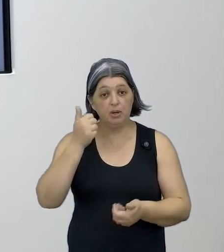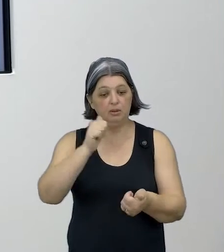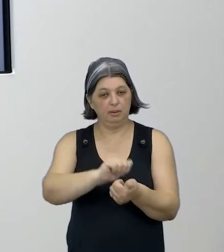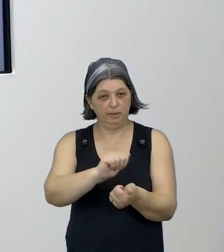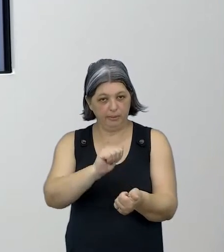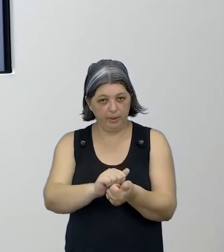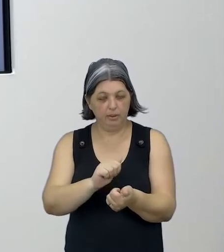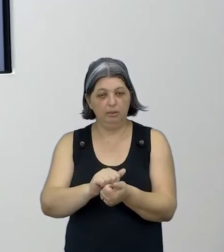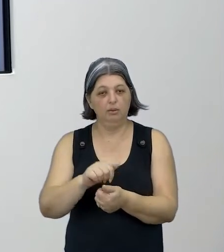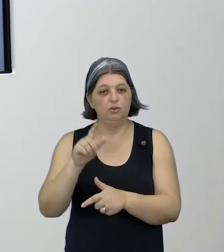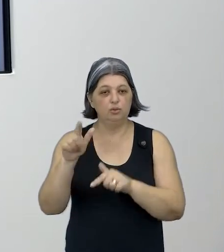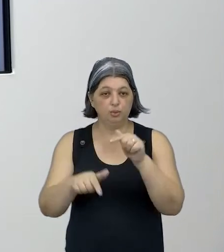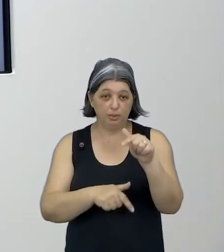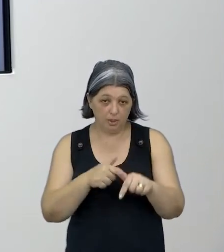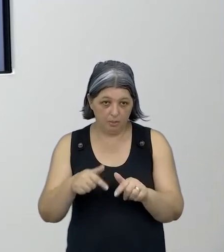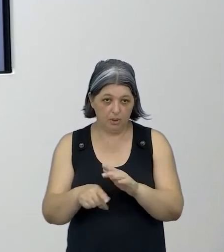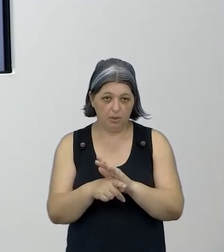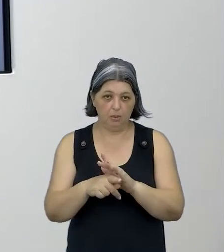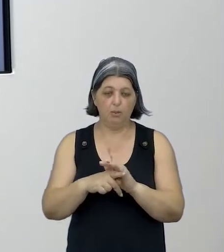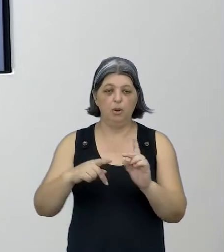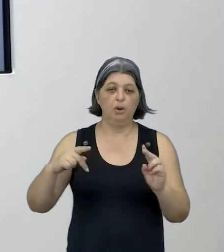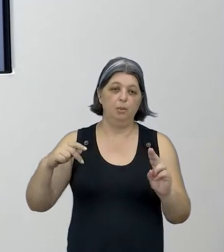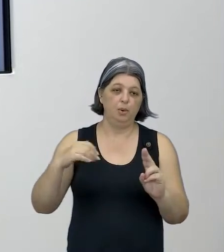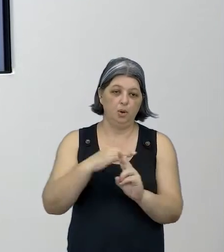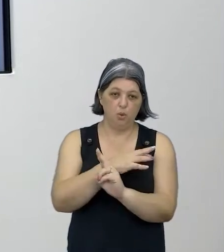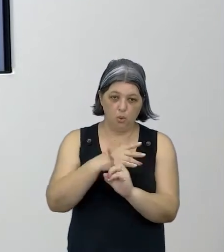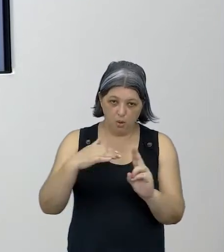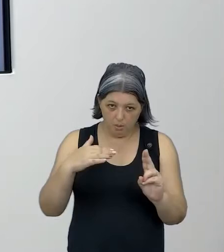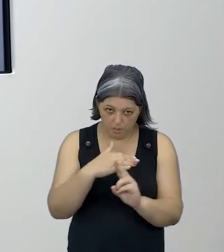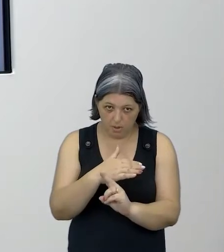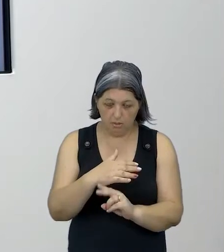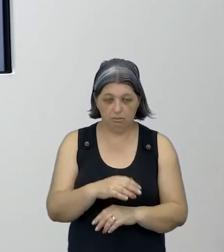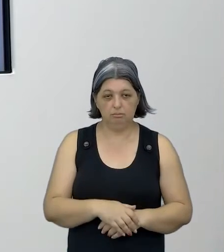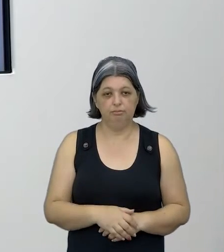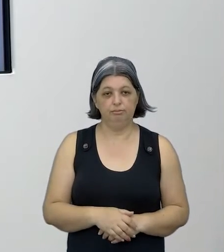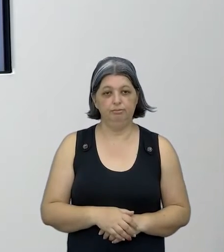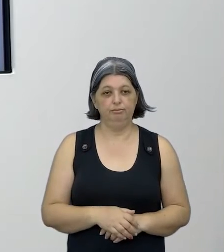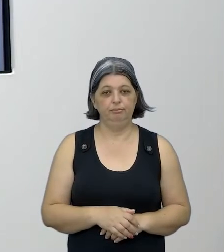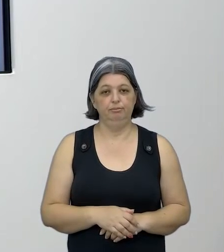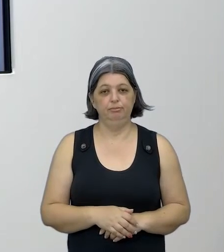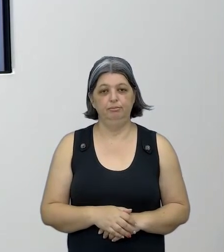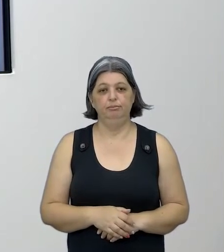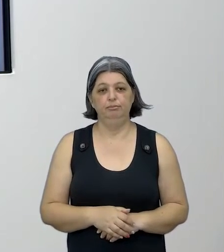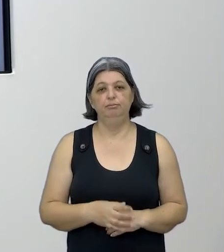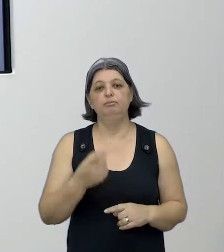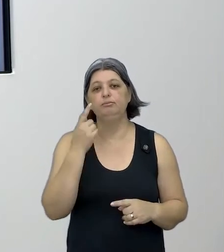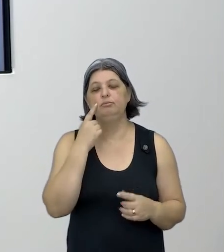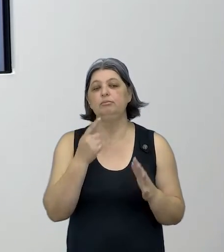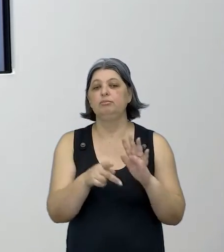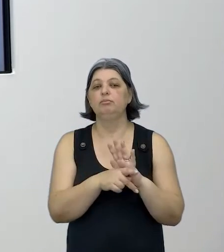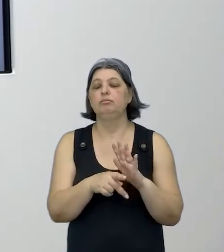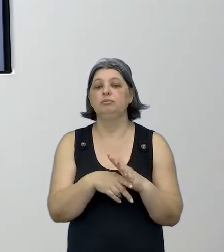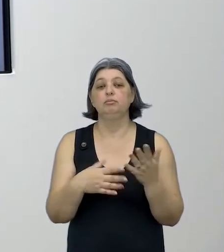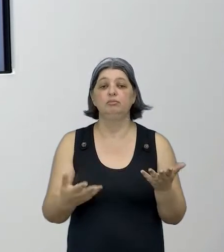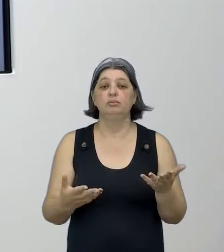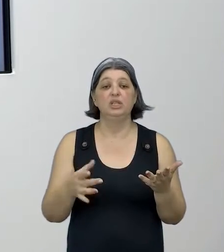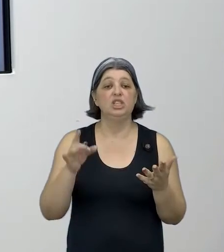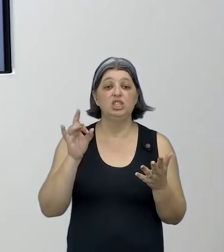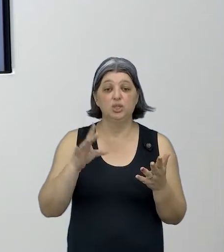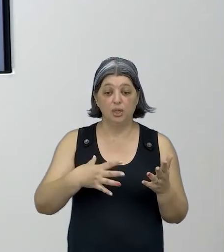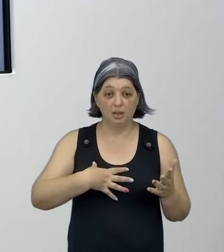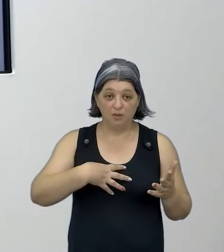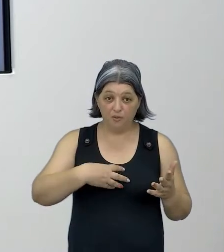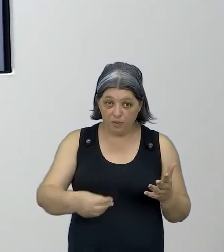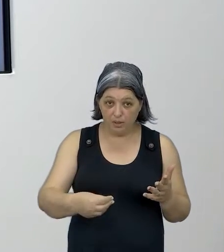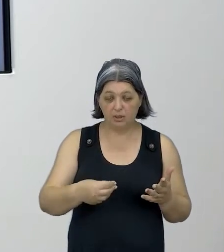do emprego, urbano, evidentemente, acabou sendo destinada muito mais aos filhos